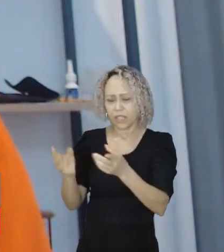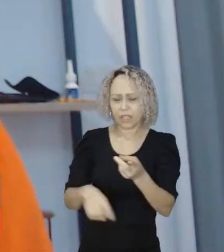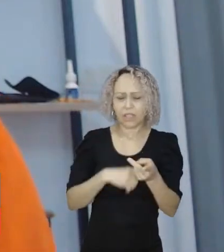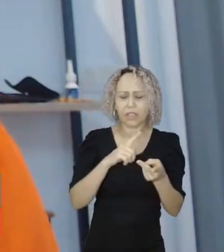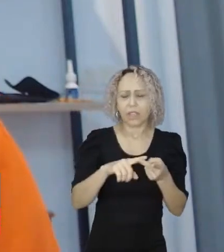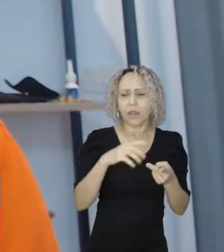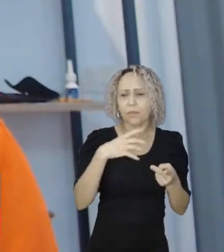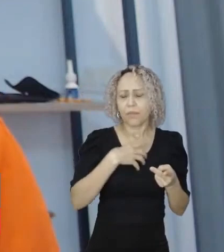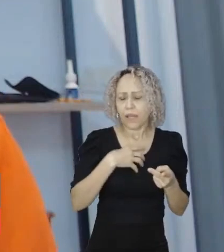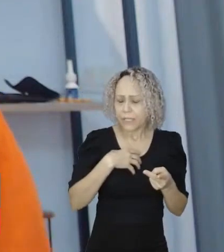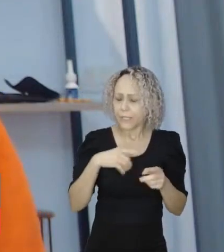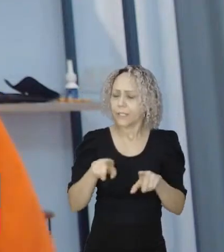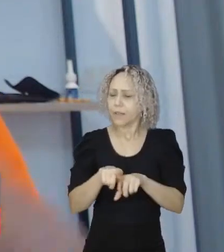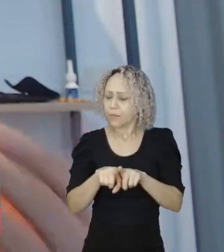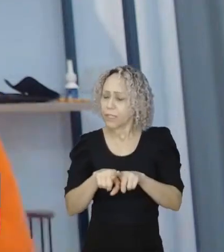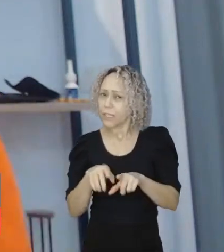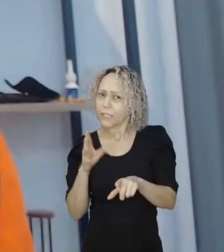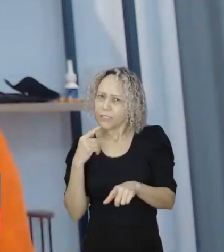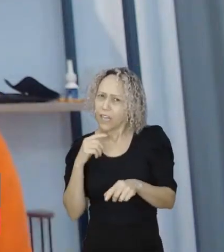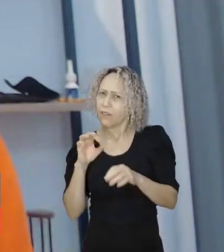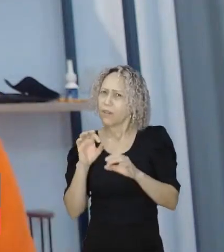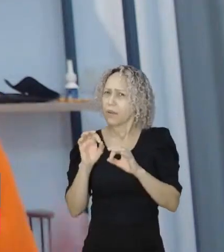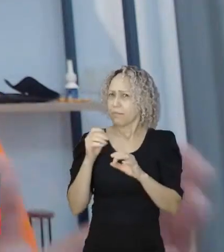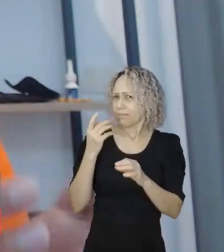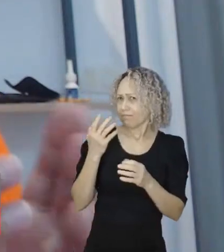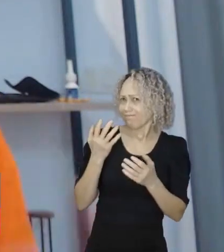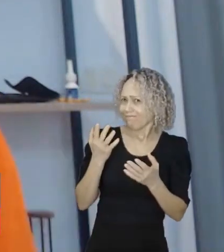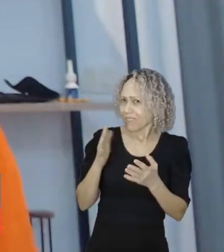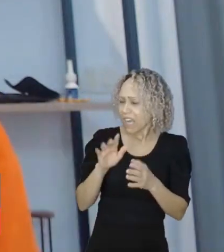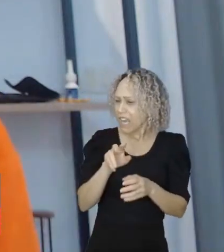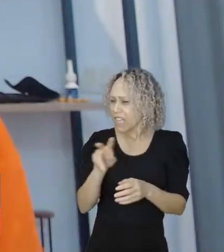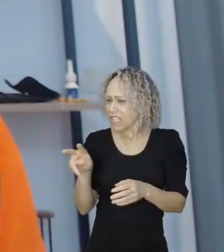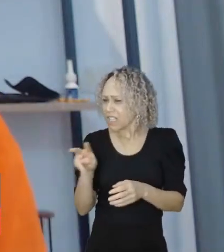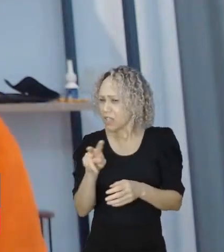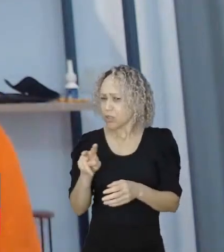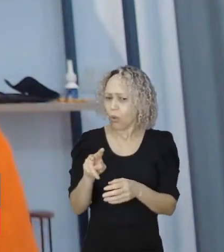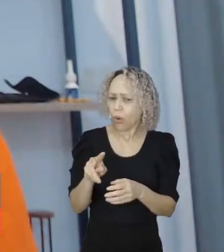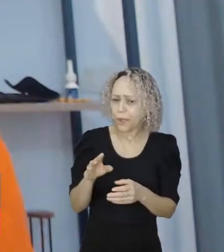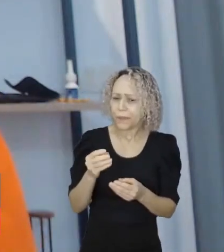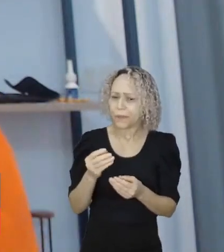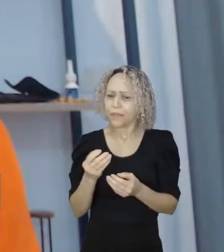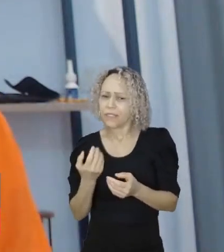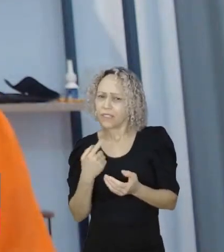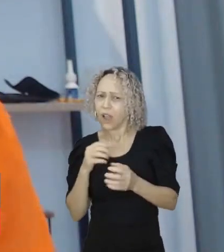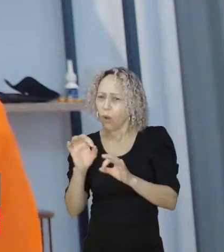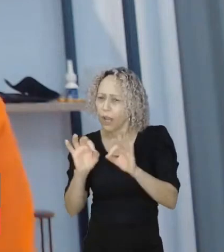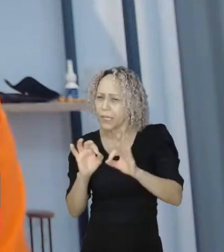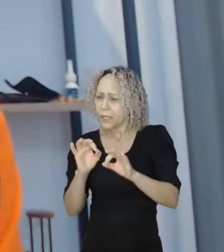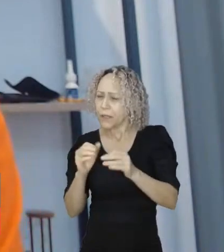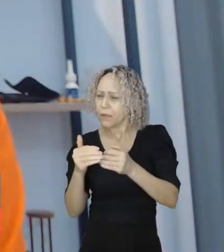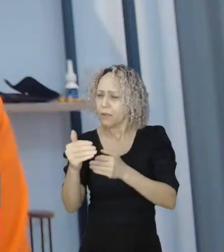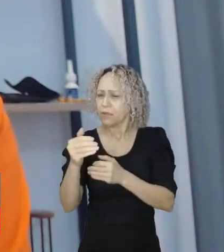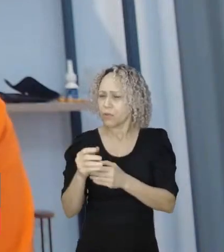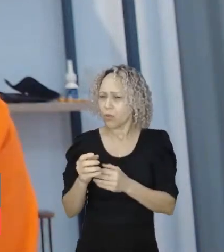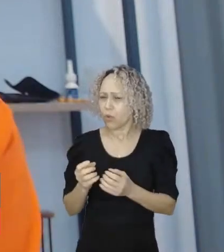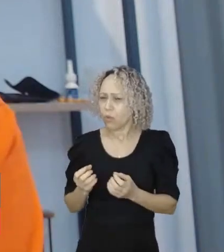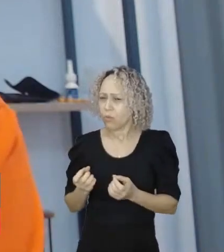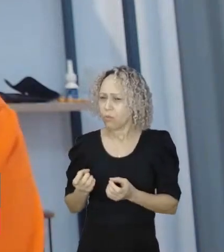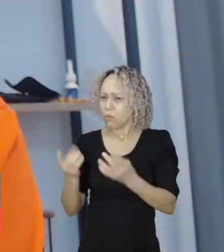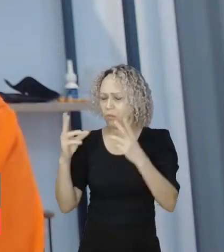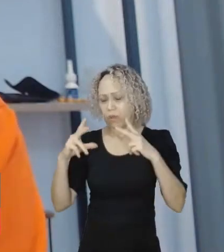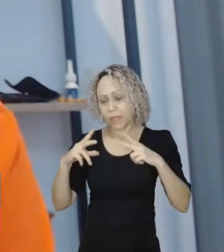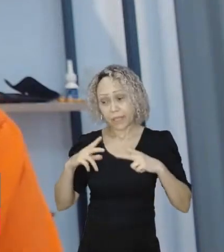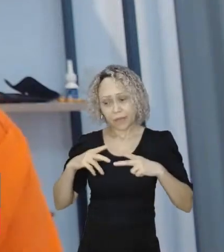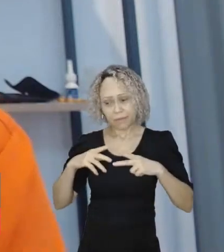ter investimentos. Além de outras áreas, como a margem equatorial, que finalmente o IBAMA licencia